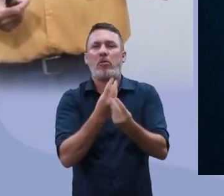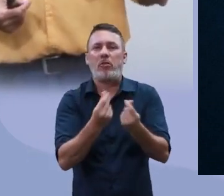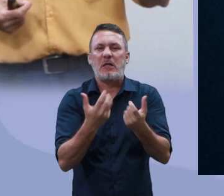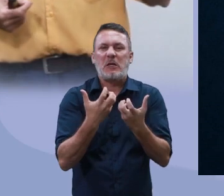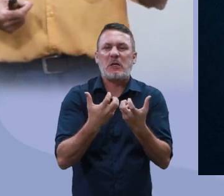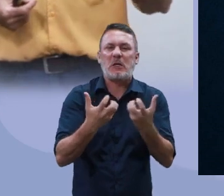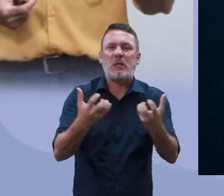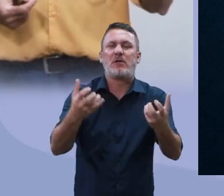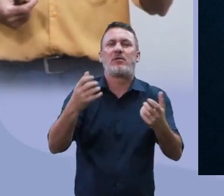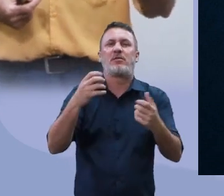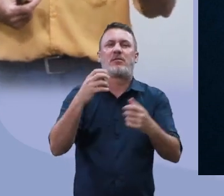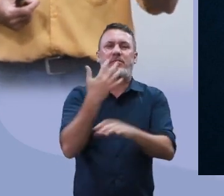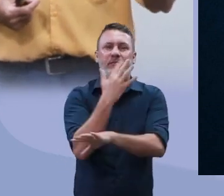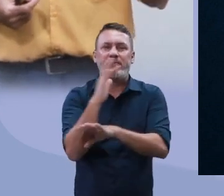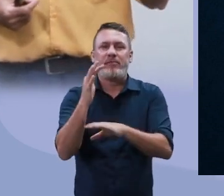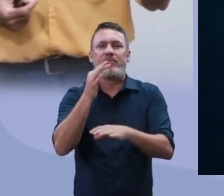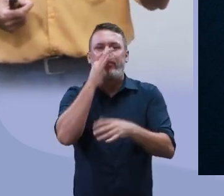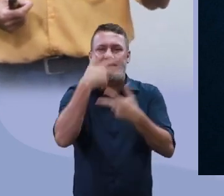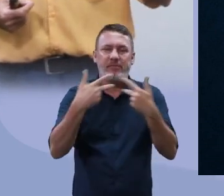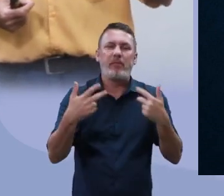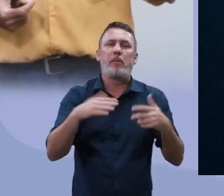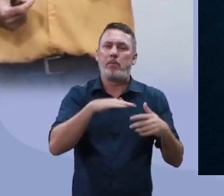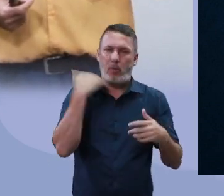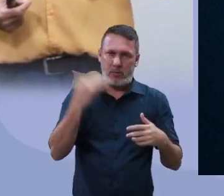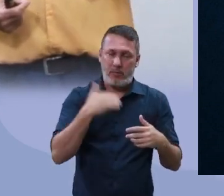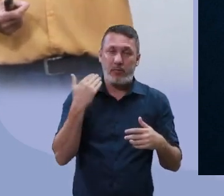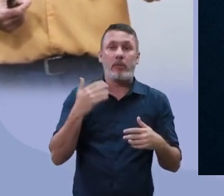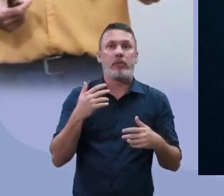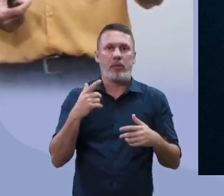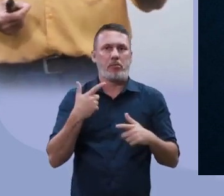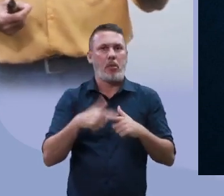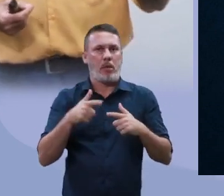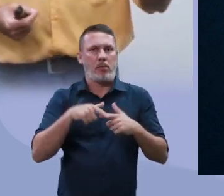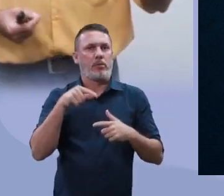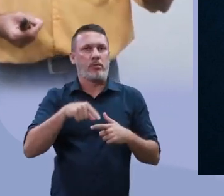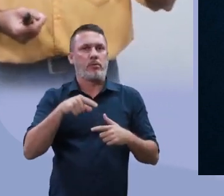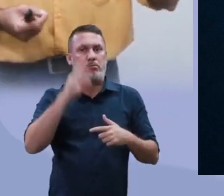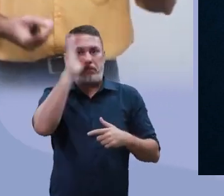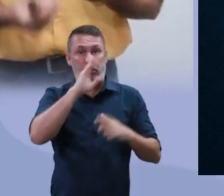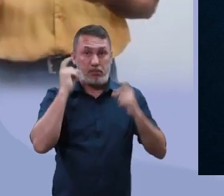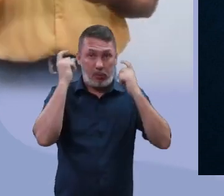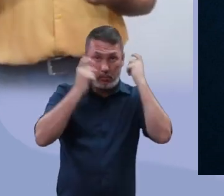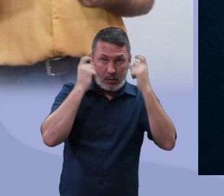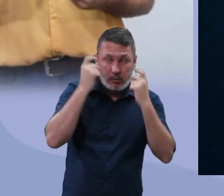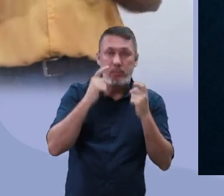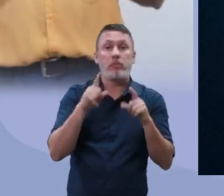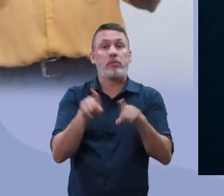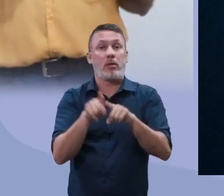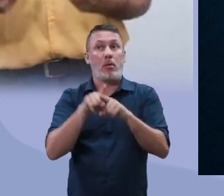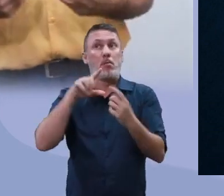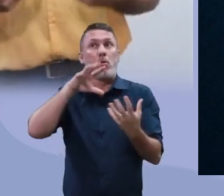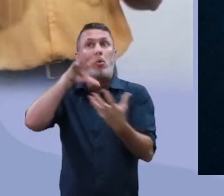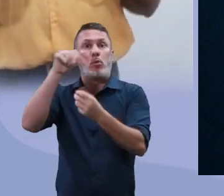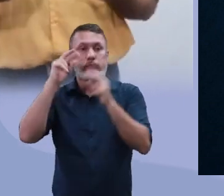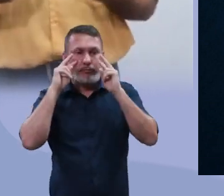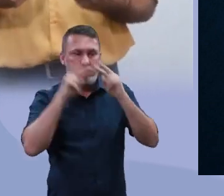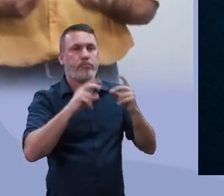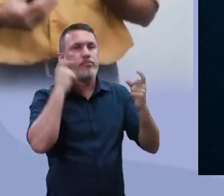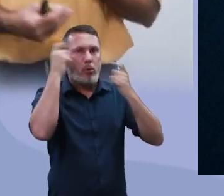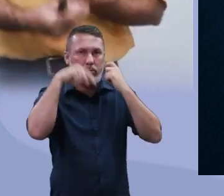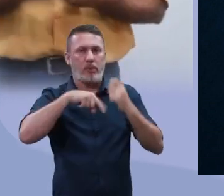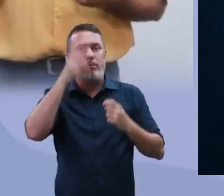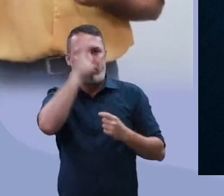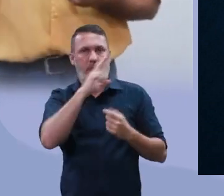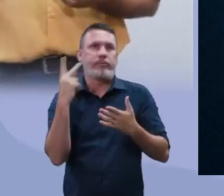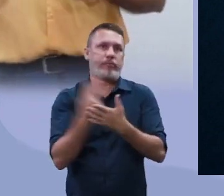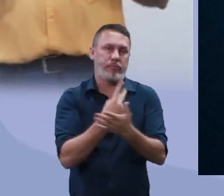que chama muito a atenção, tanto, né, das organizações internacionais, quanto daquelas pessoas que estão preocupadas com o nosso